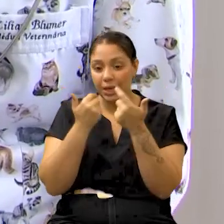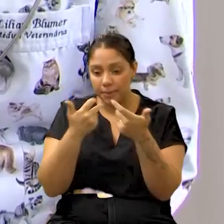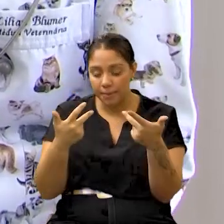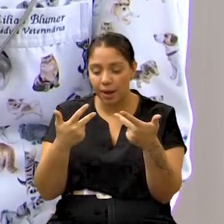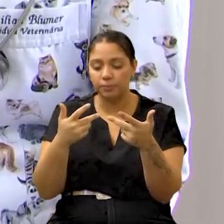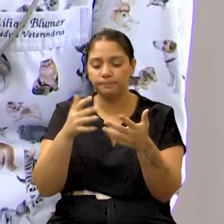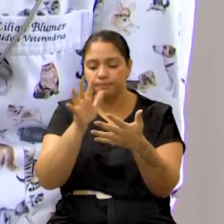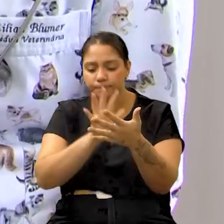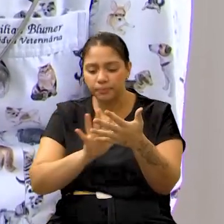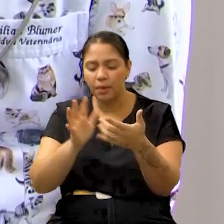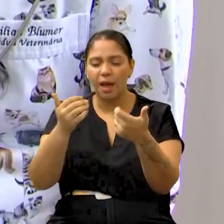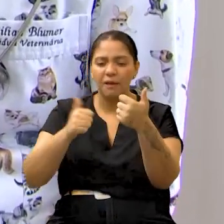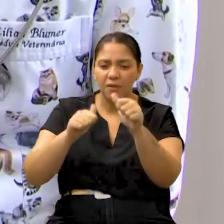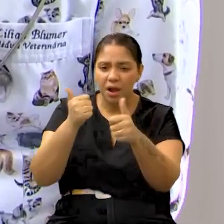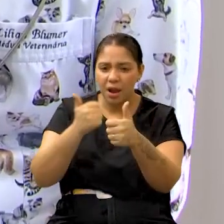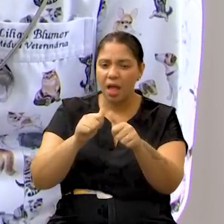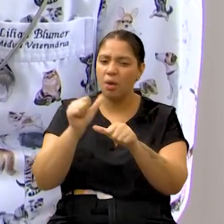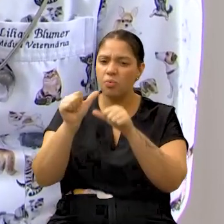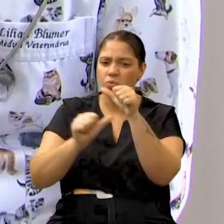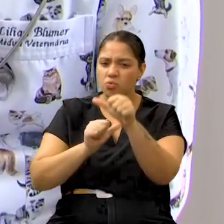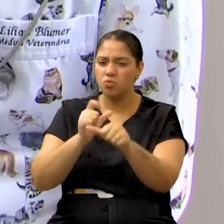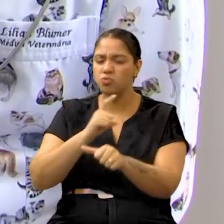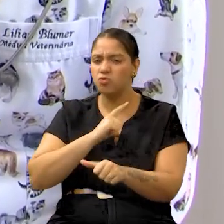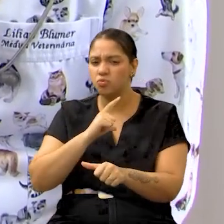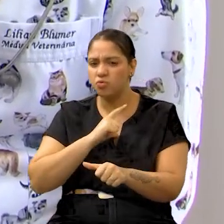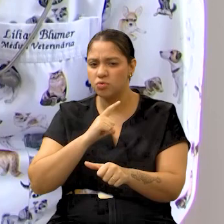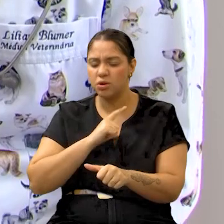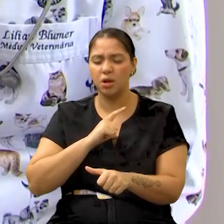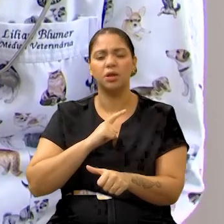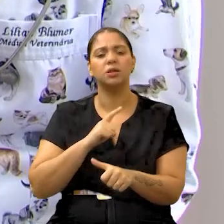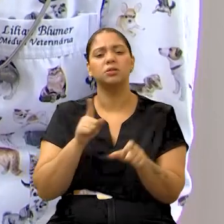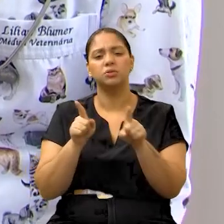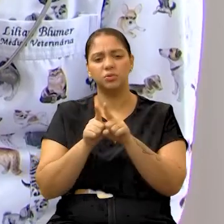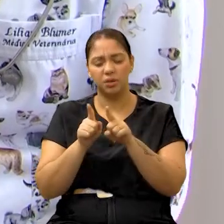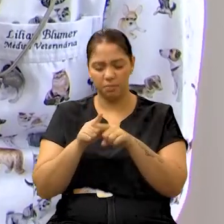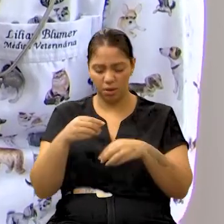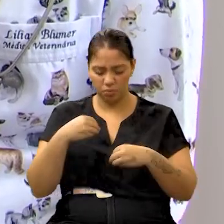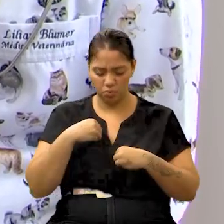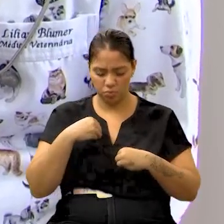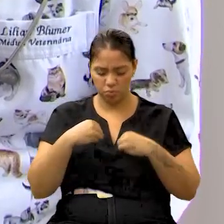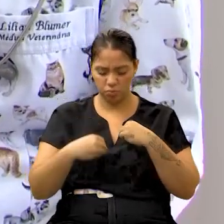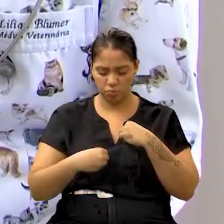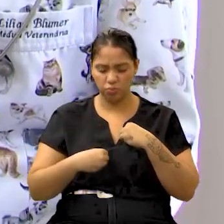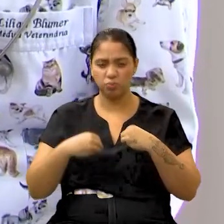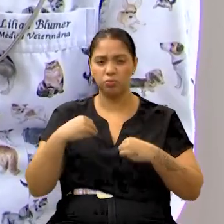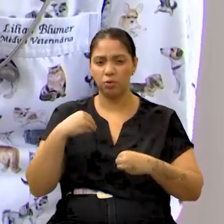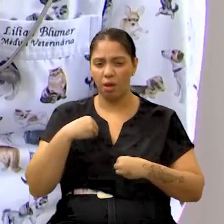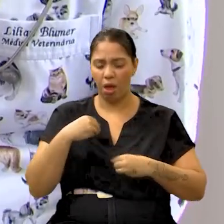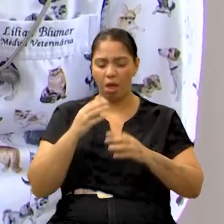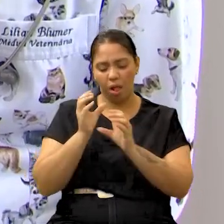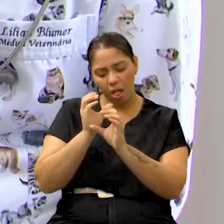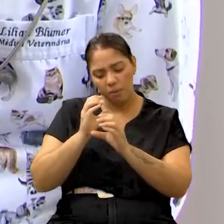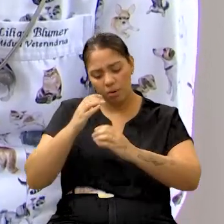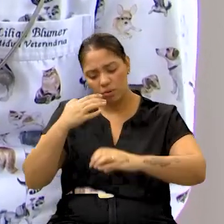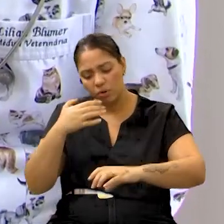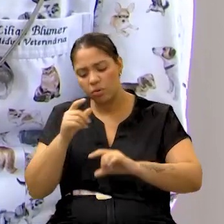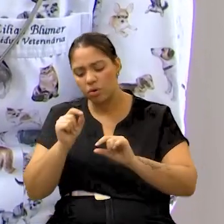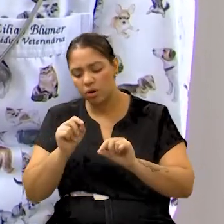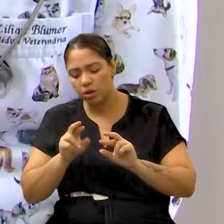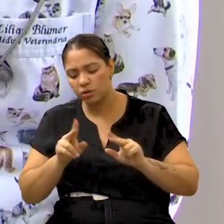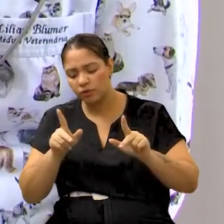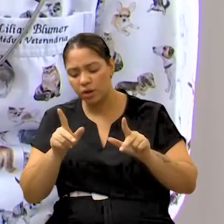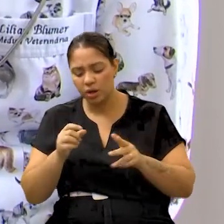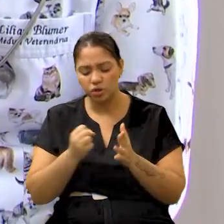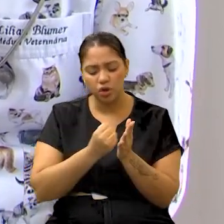paciente, avaliar as alterações que esse paciente apresenta nos sinais clínicos, nos exames laboratoriais,